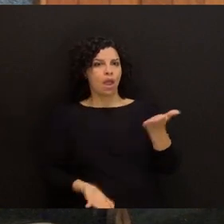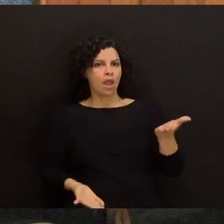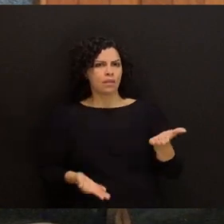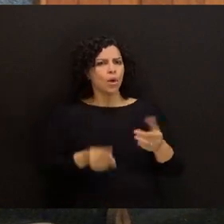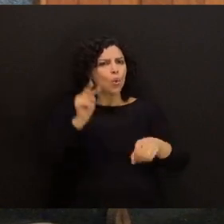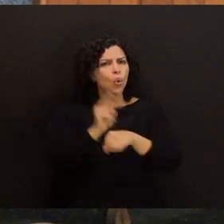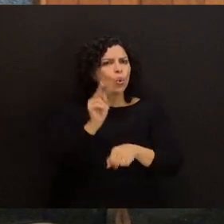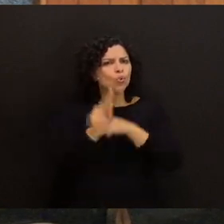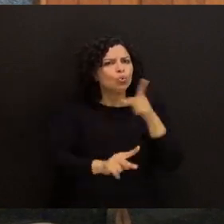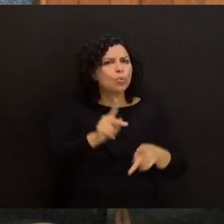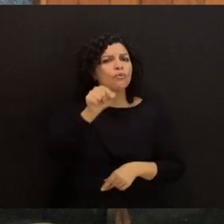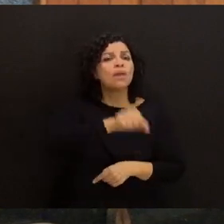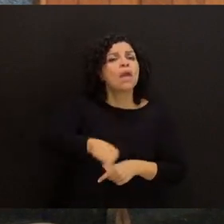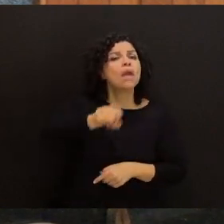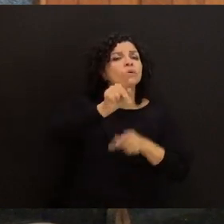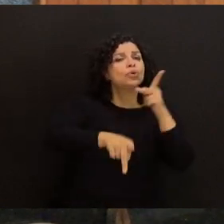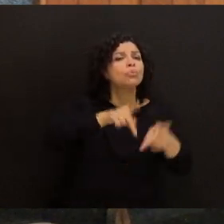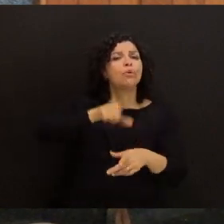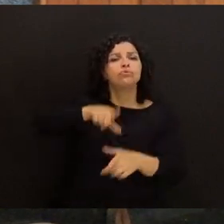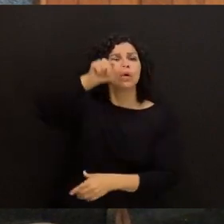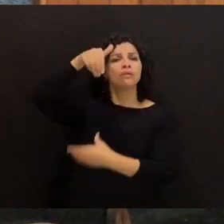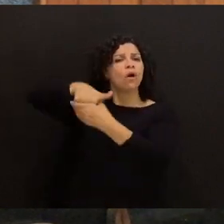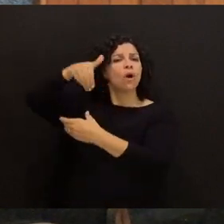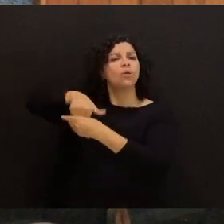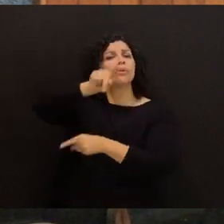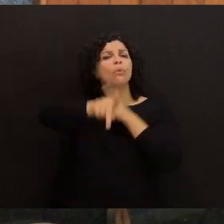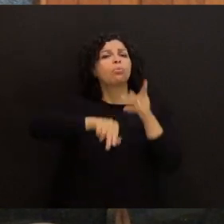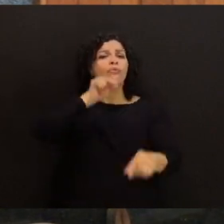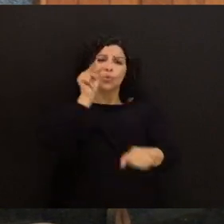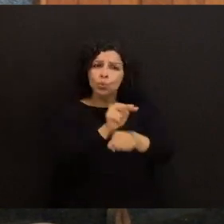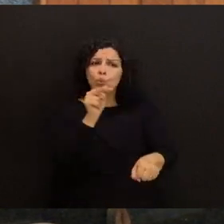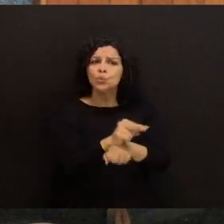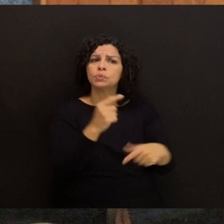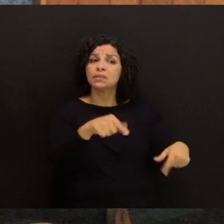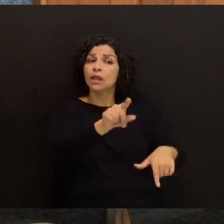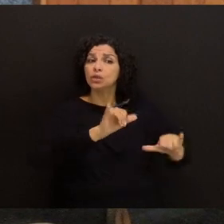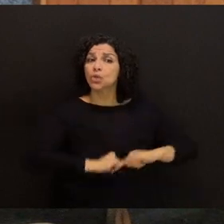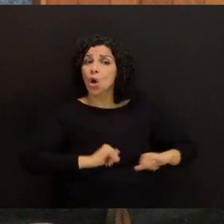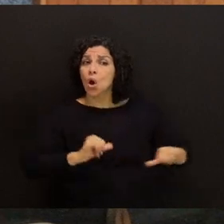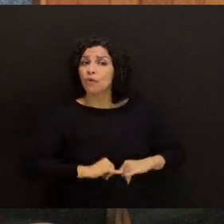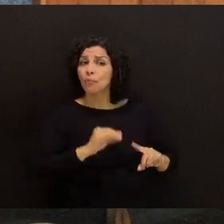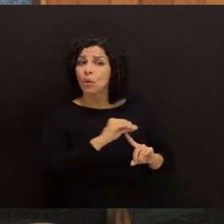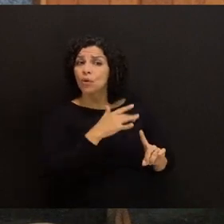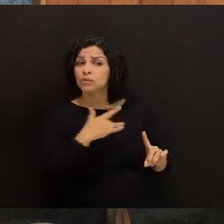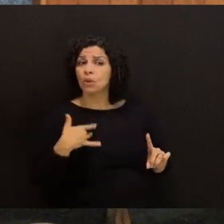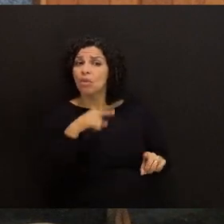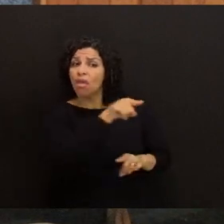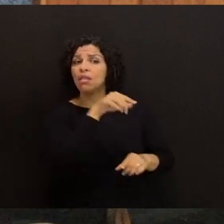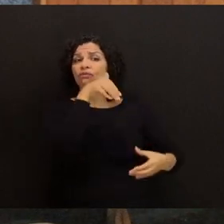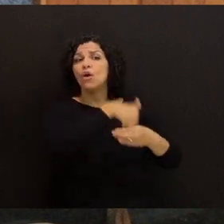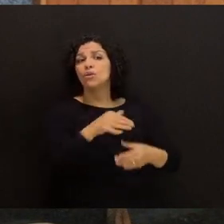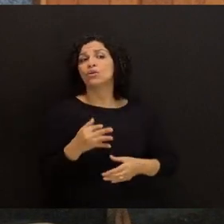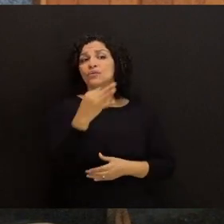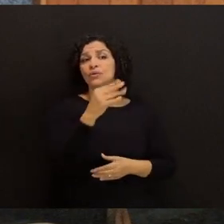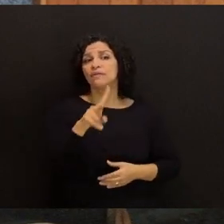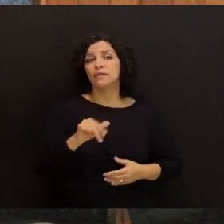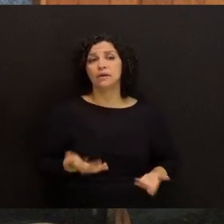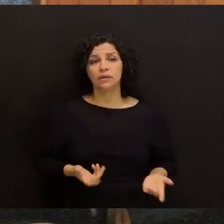do Povo porque quem vota é o povo é quem está sofrendo na unidade de saúde que vota